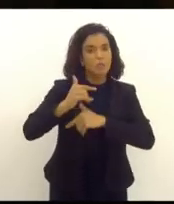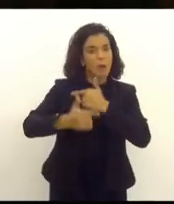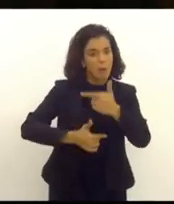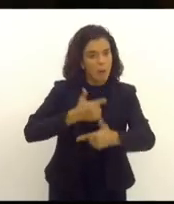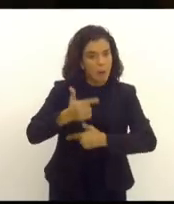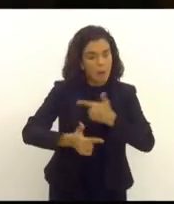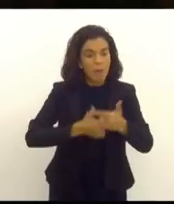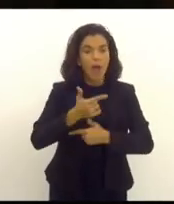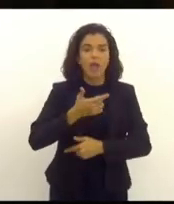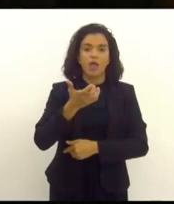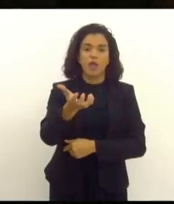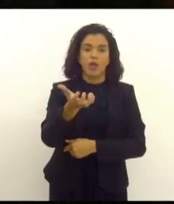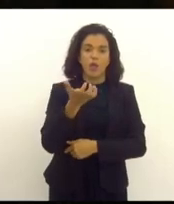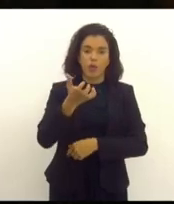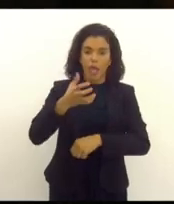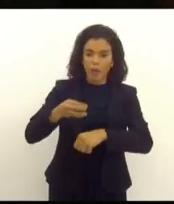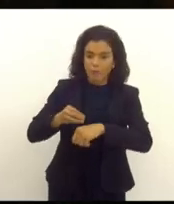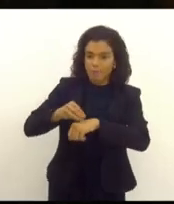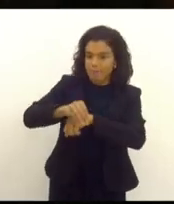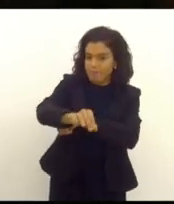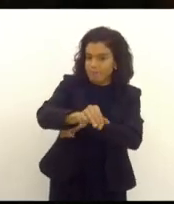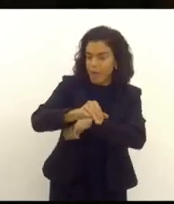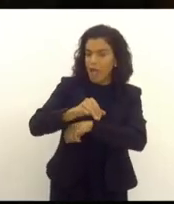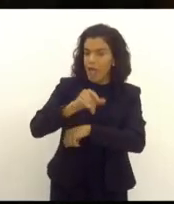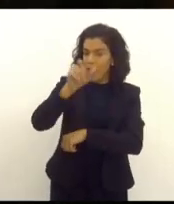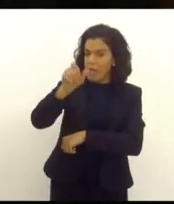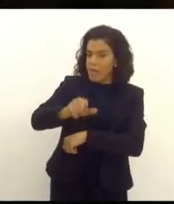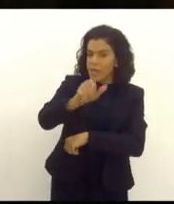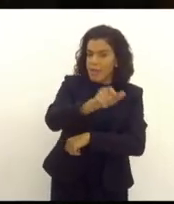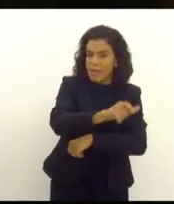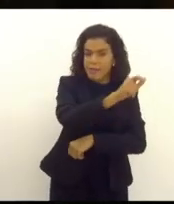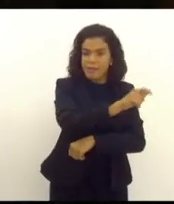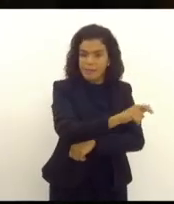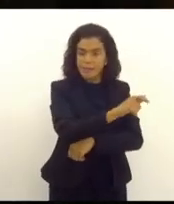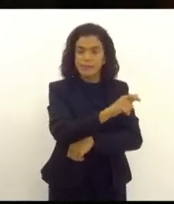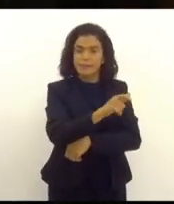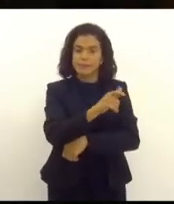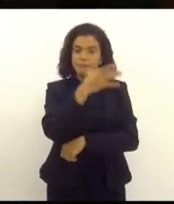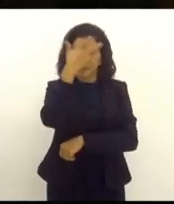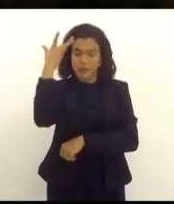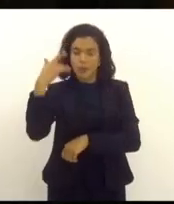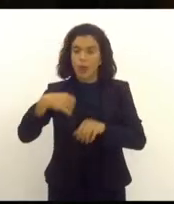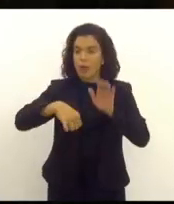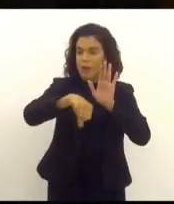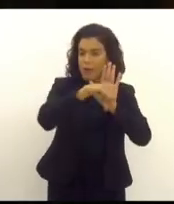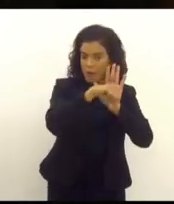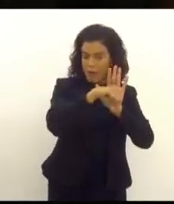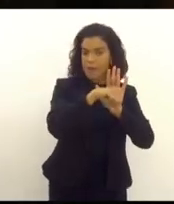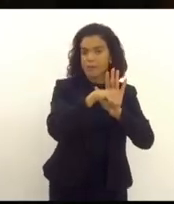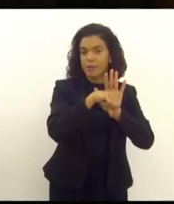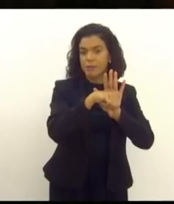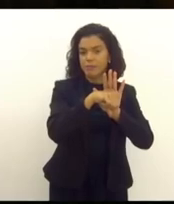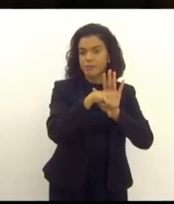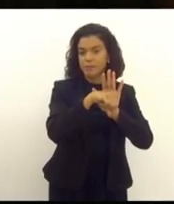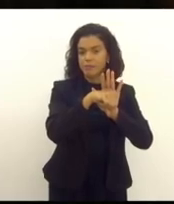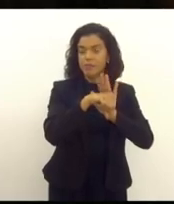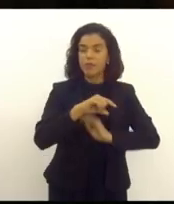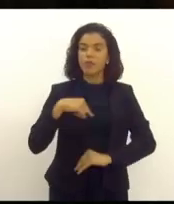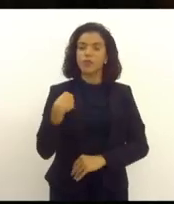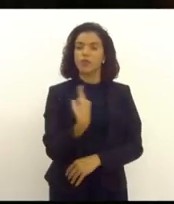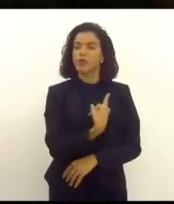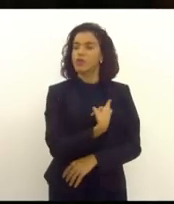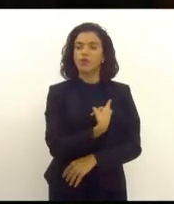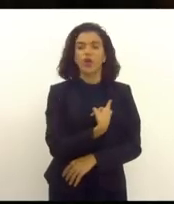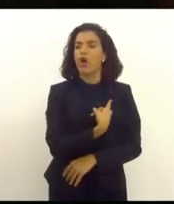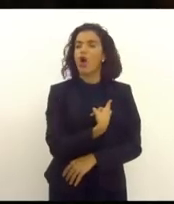eu quero deixar aqui um recado a esses integrantes do crime organizado nós